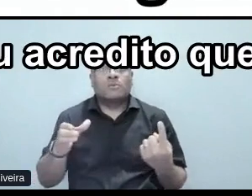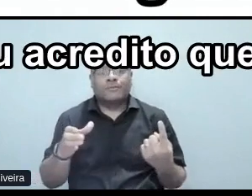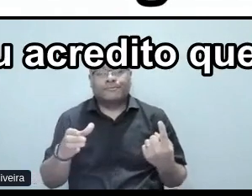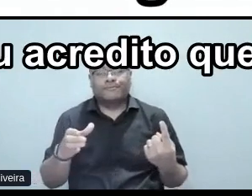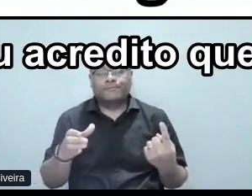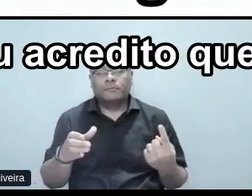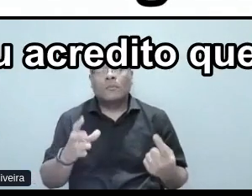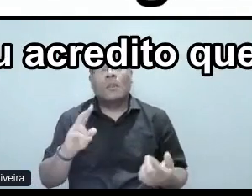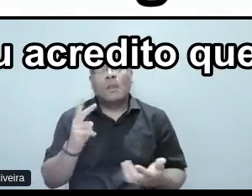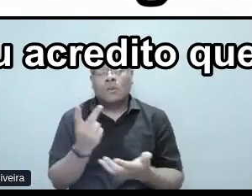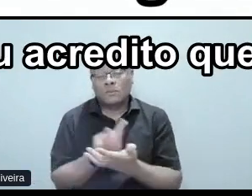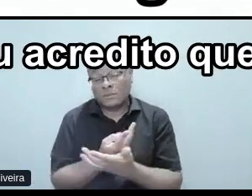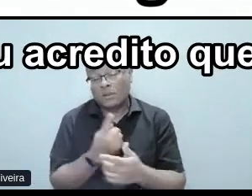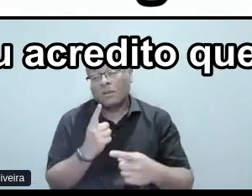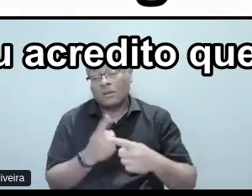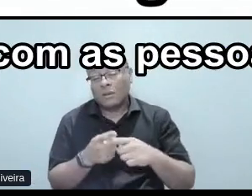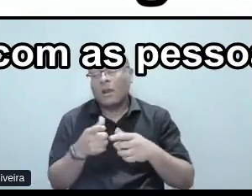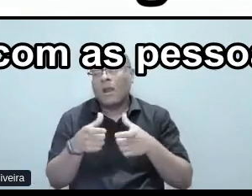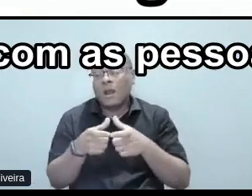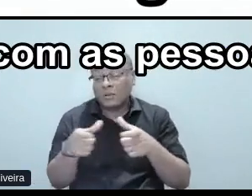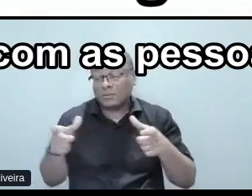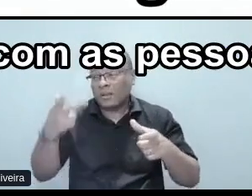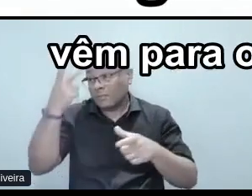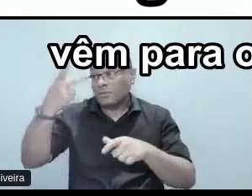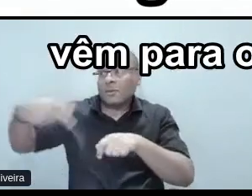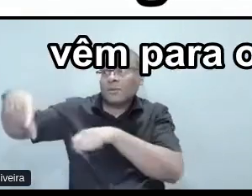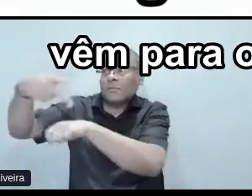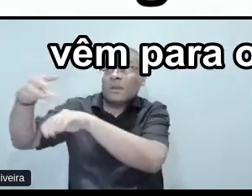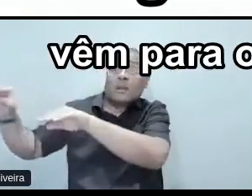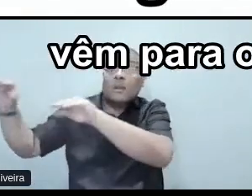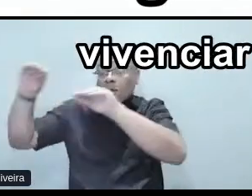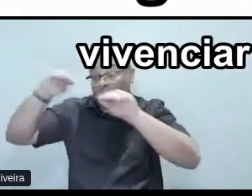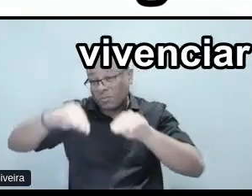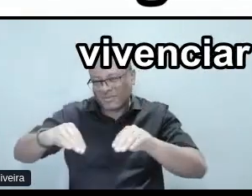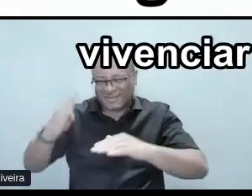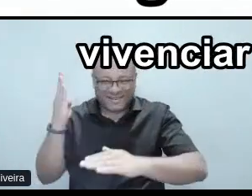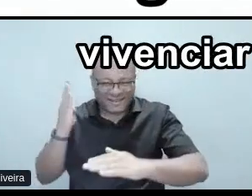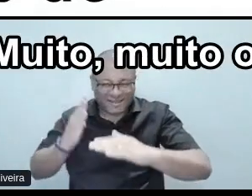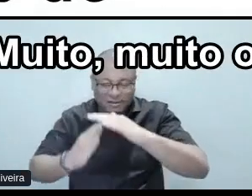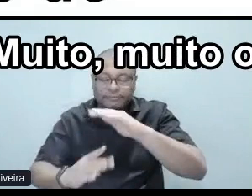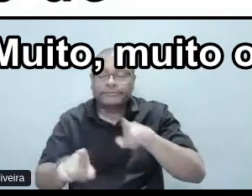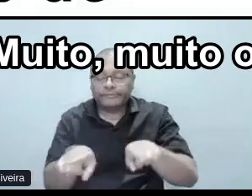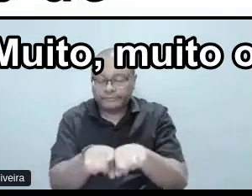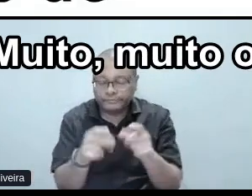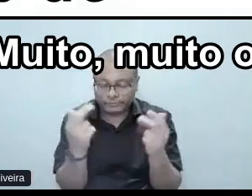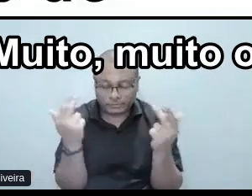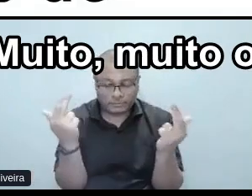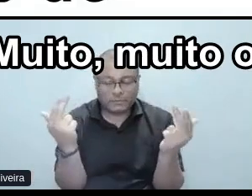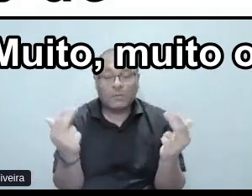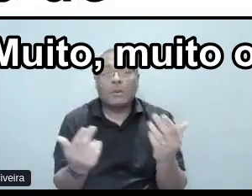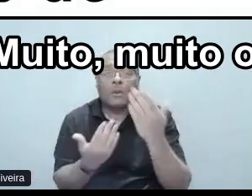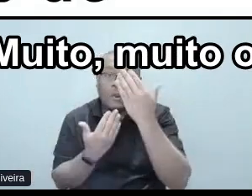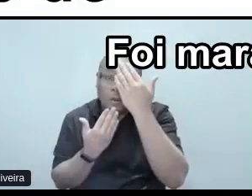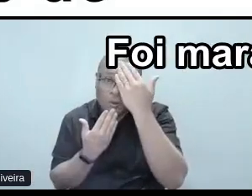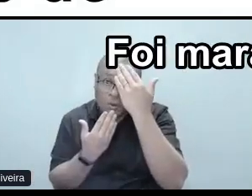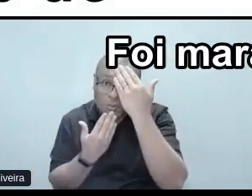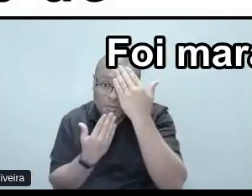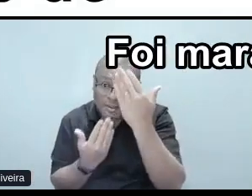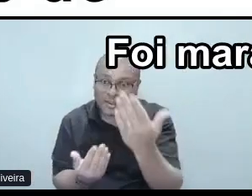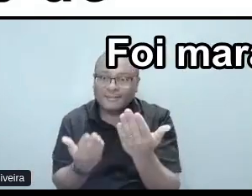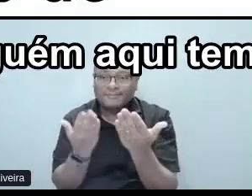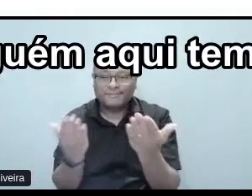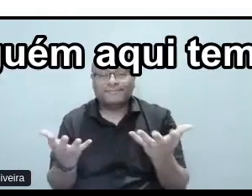isso acontecia também, eu acredito que aconteça muito com as pessoas que também vêm para o nosso país vivenciar isso tudo. Muito, muito obrigada, então,